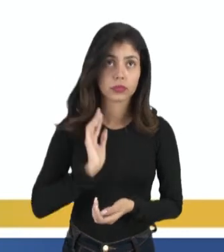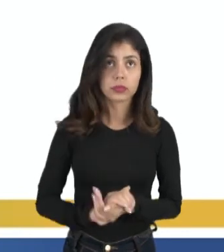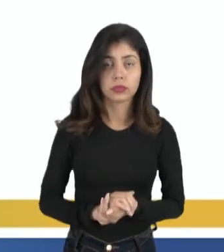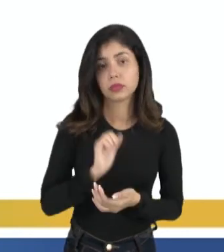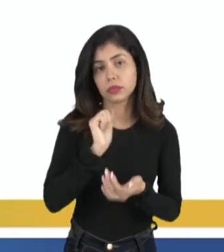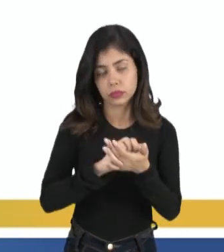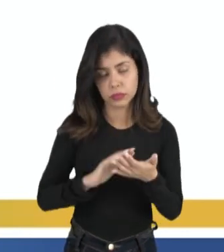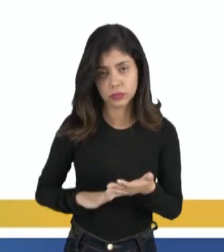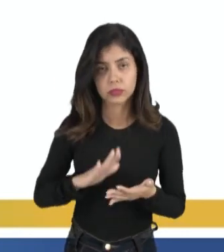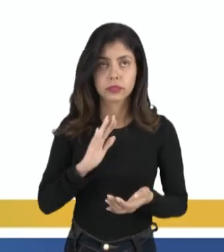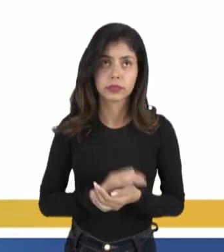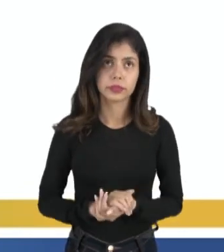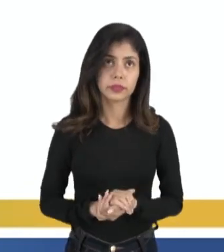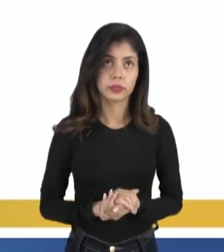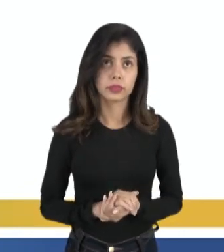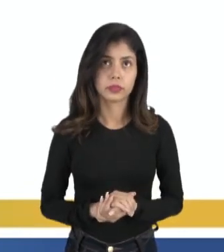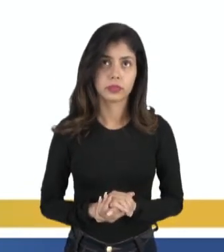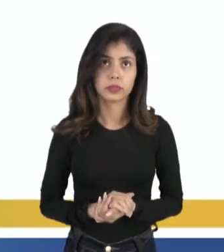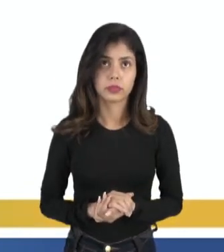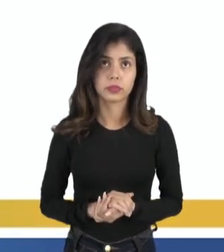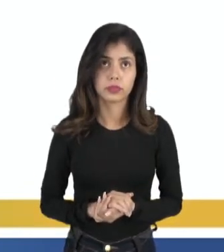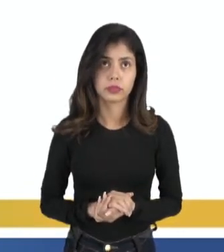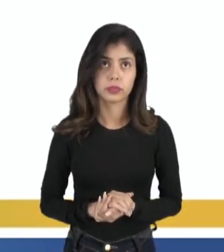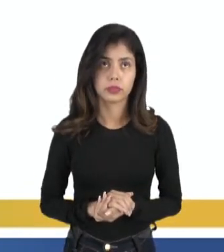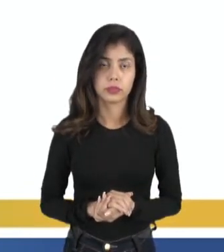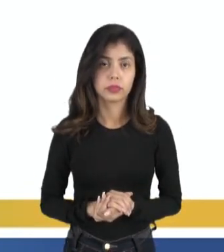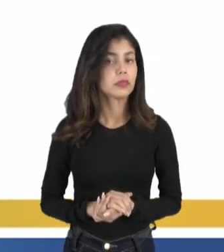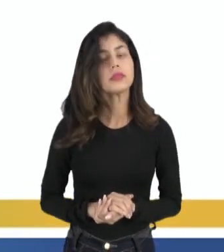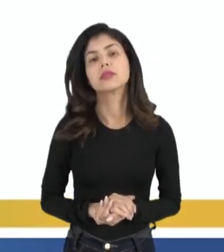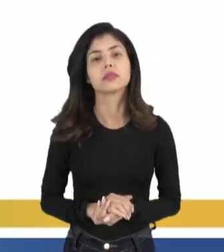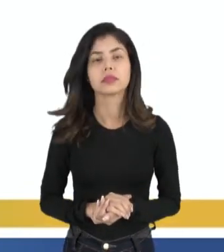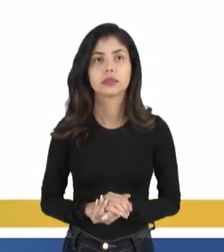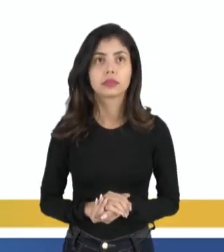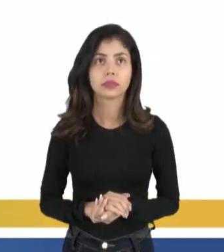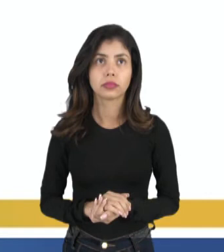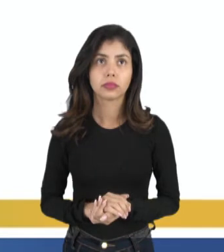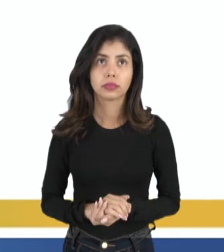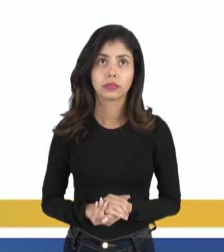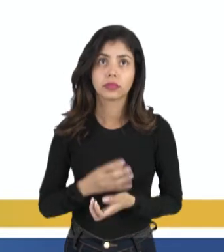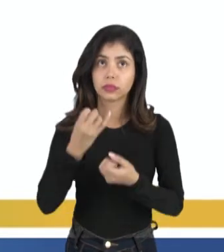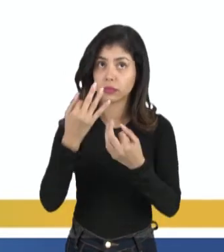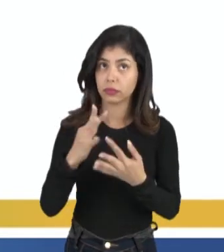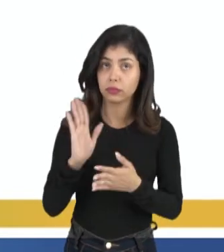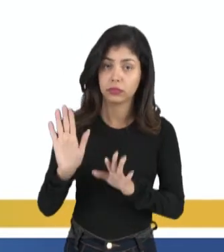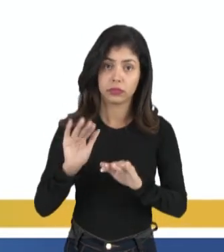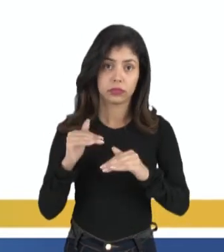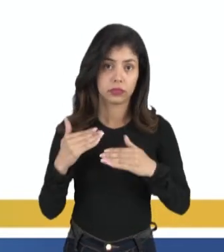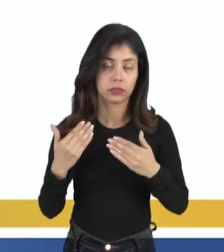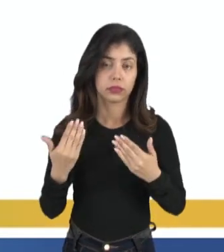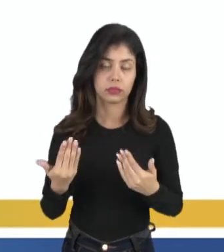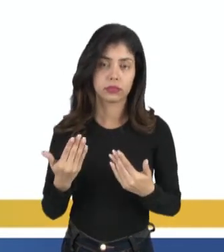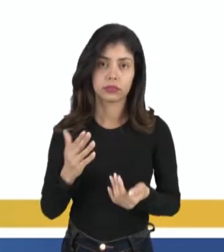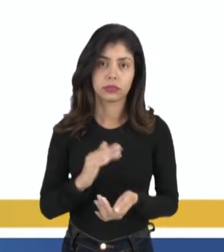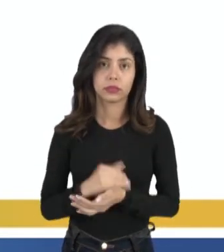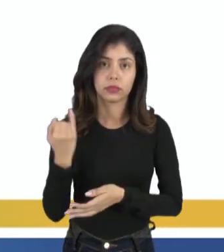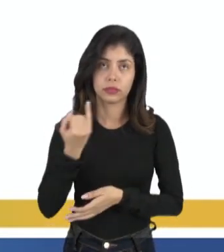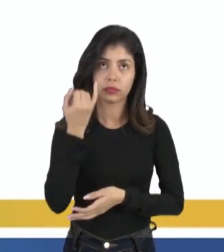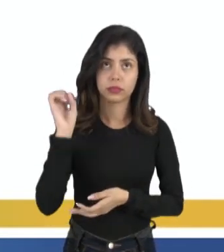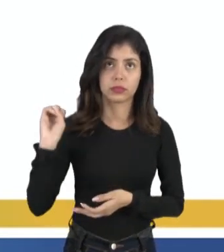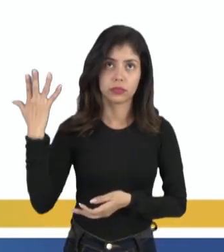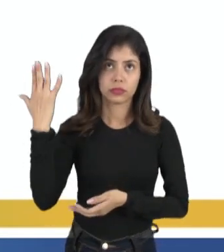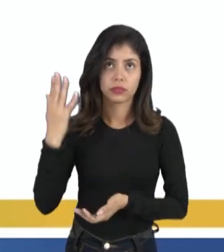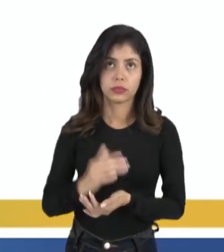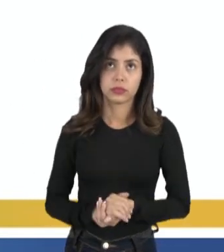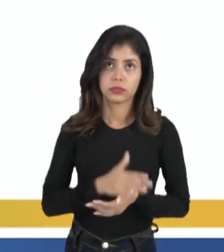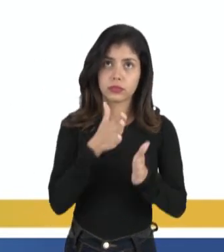para a nossa atividade é sente tá os